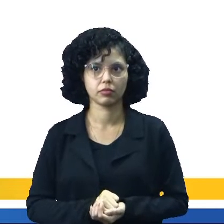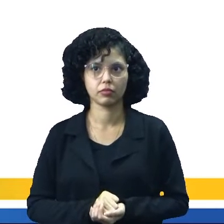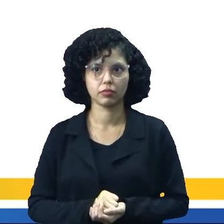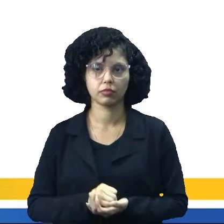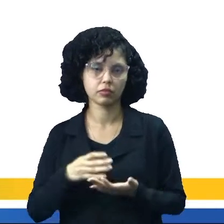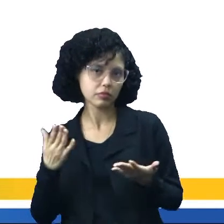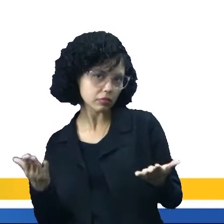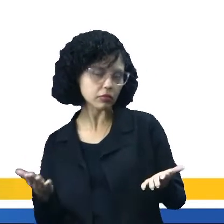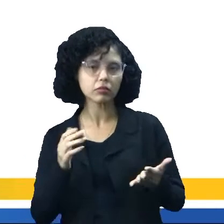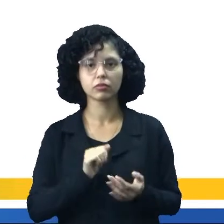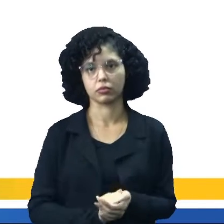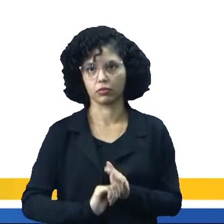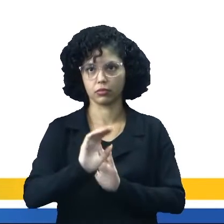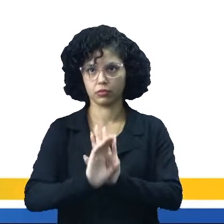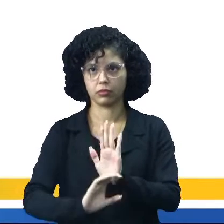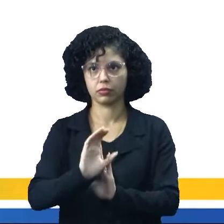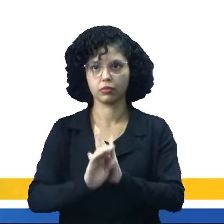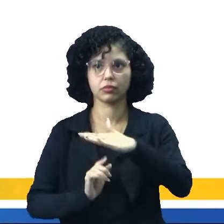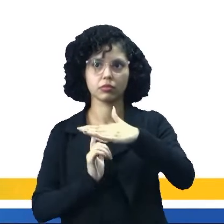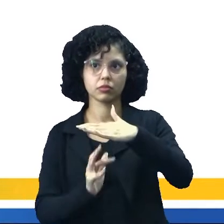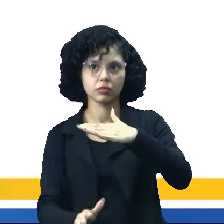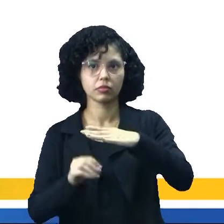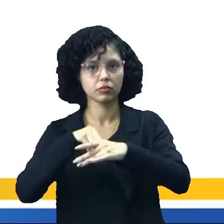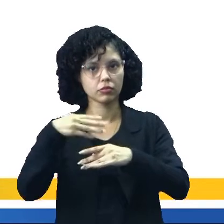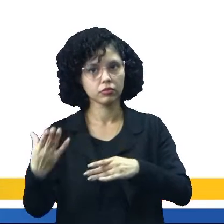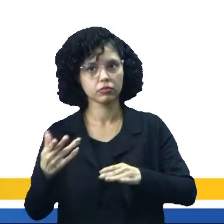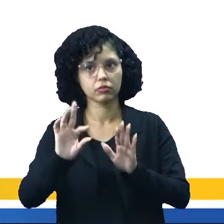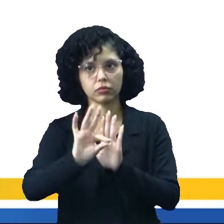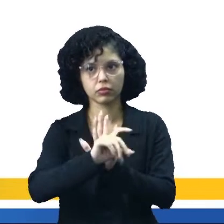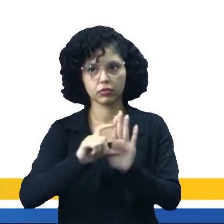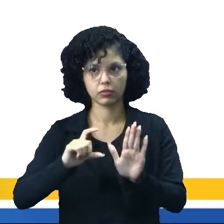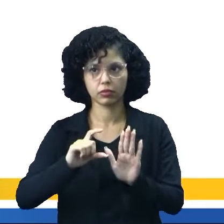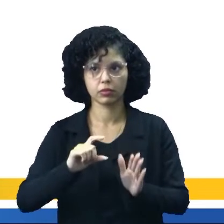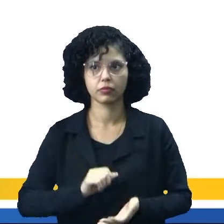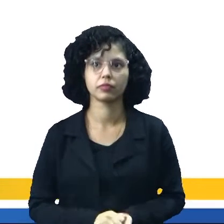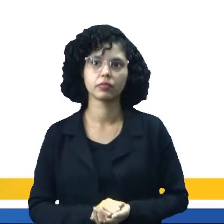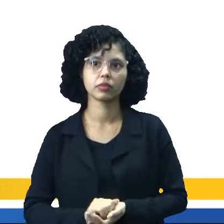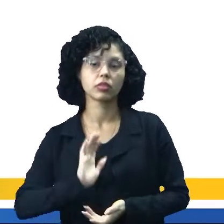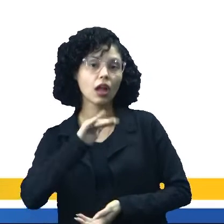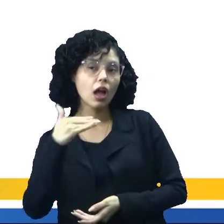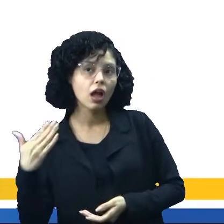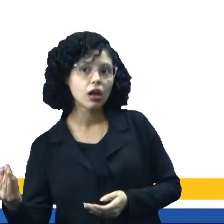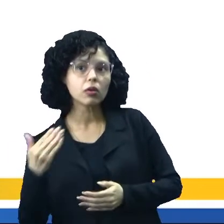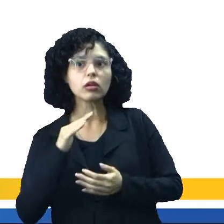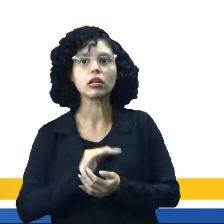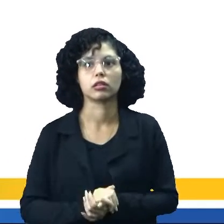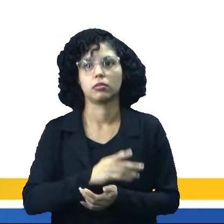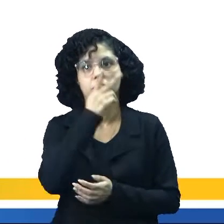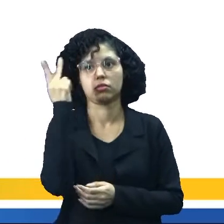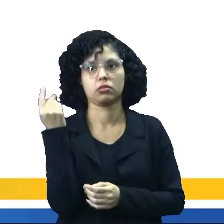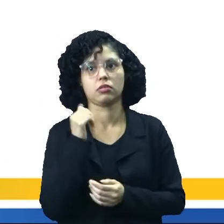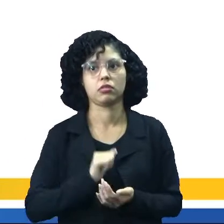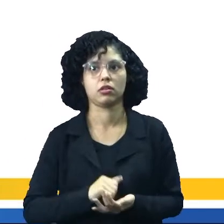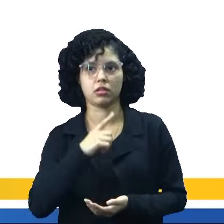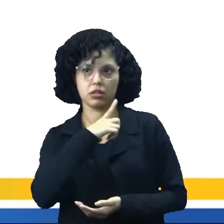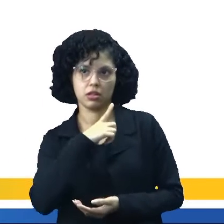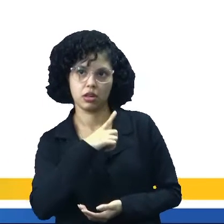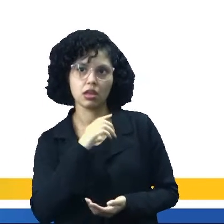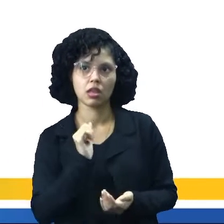Aí a gente tem, o conceito aí de migrações externas definitivas, que é quando o migrante ele se